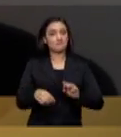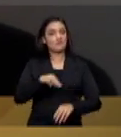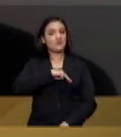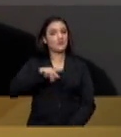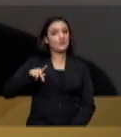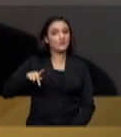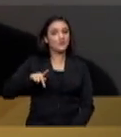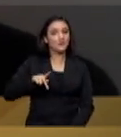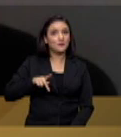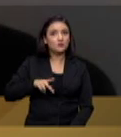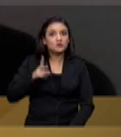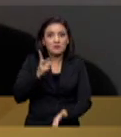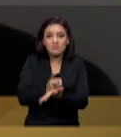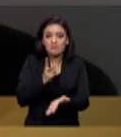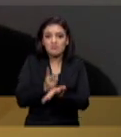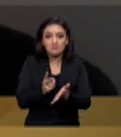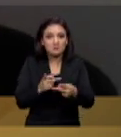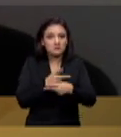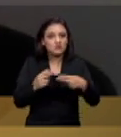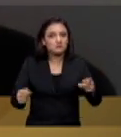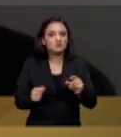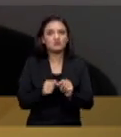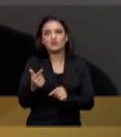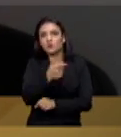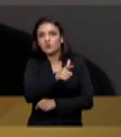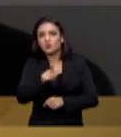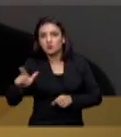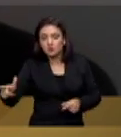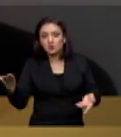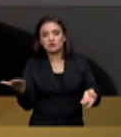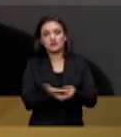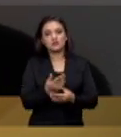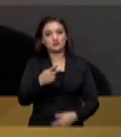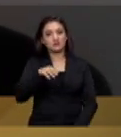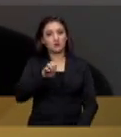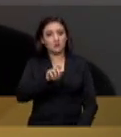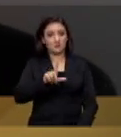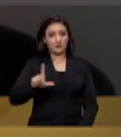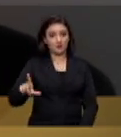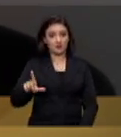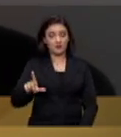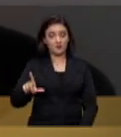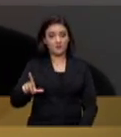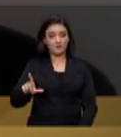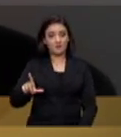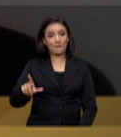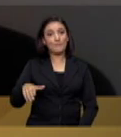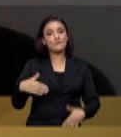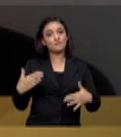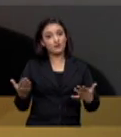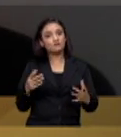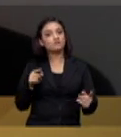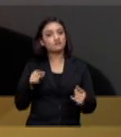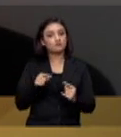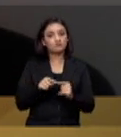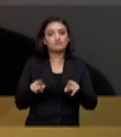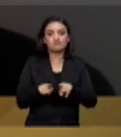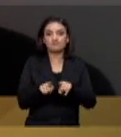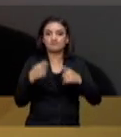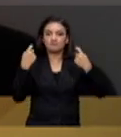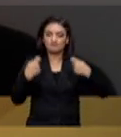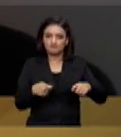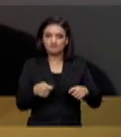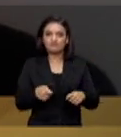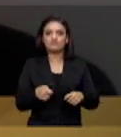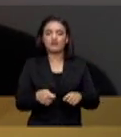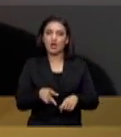argumentos seriam aplicáveis às demais ações penais que antes mencionei, razão pela qual devem também